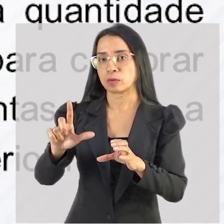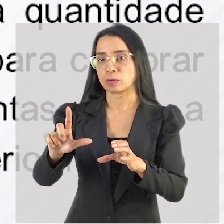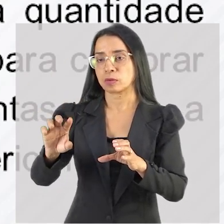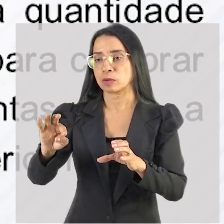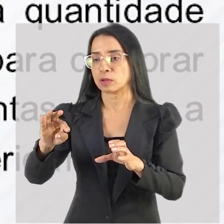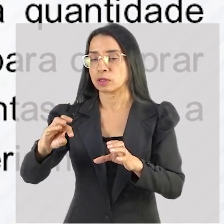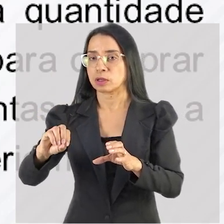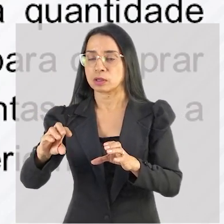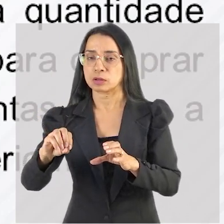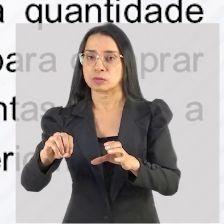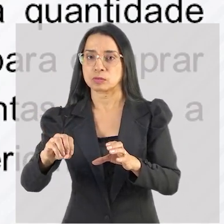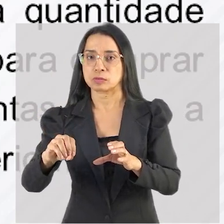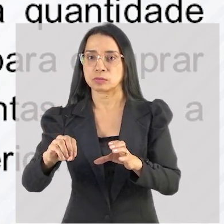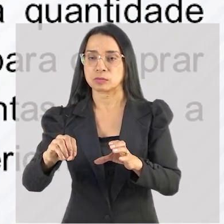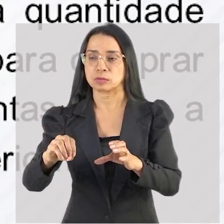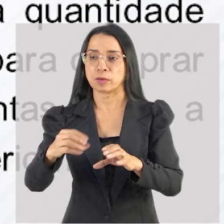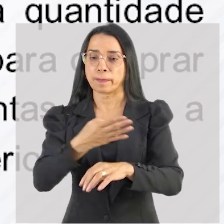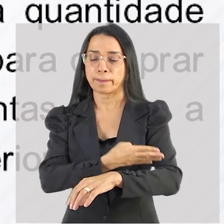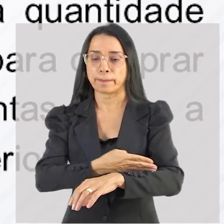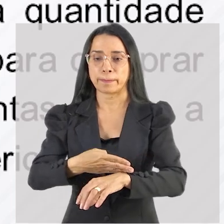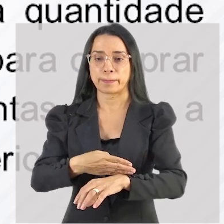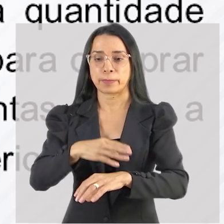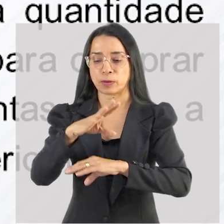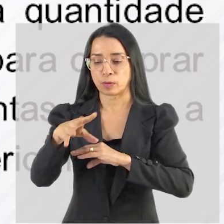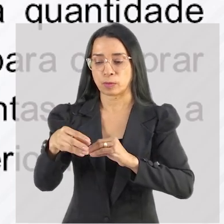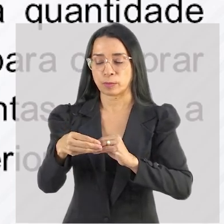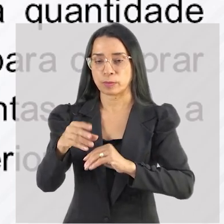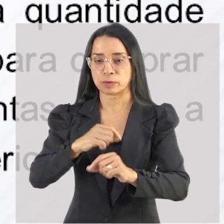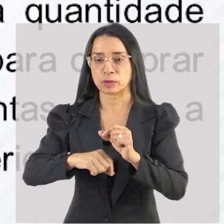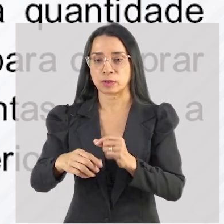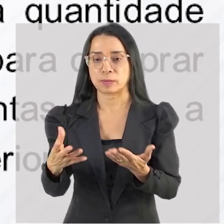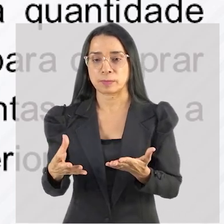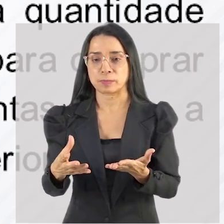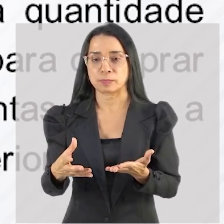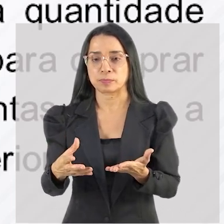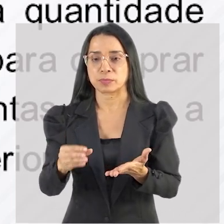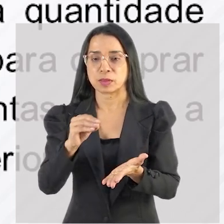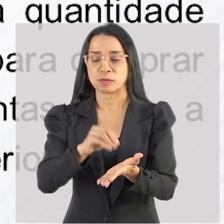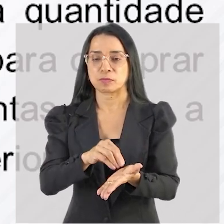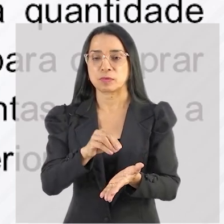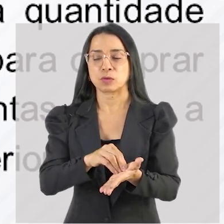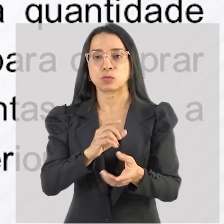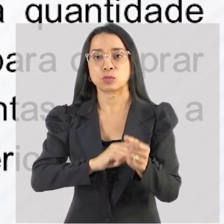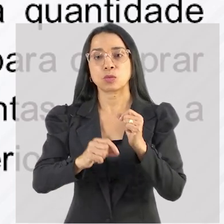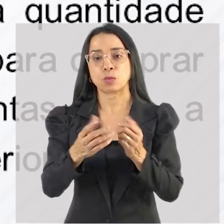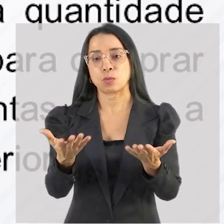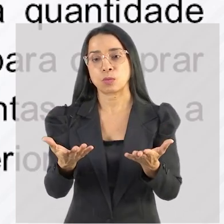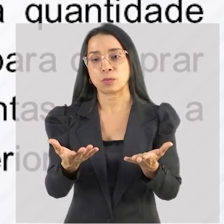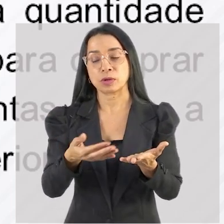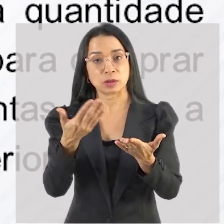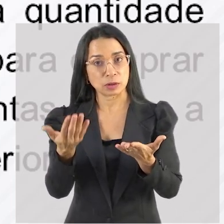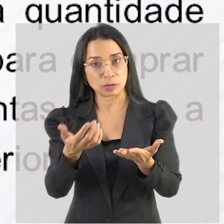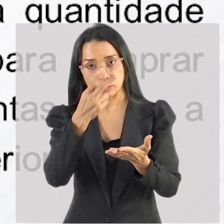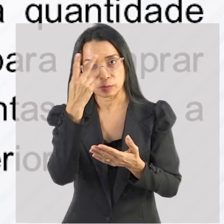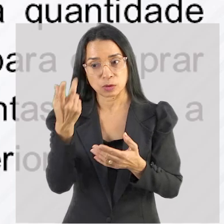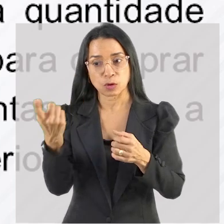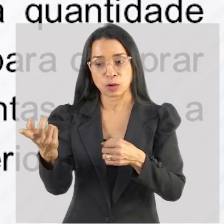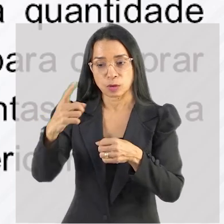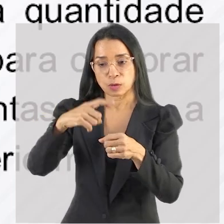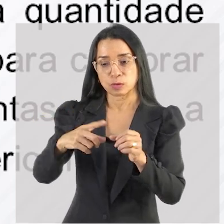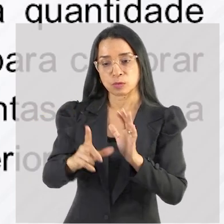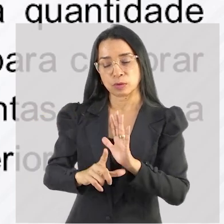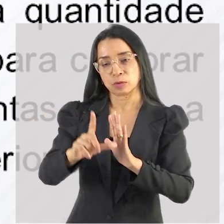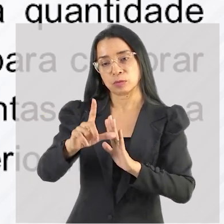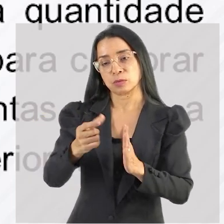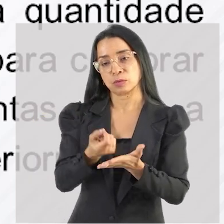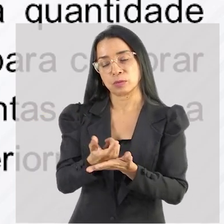Tendo sido insuficiente a quantidade de tinta comprada, o cliente retorna à loja para comprar